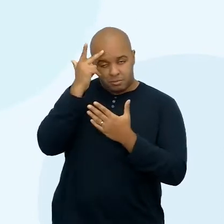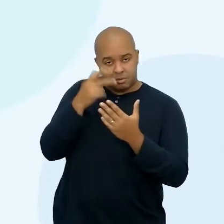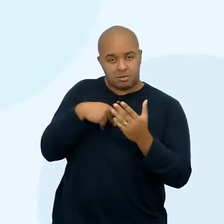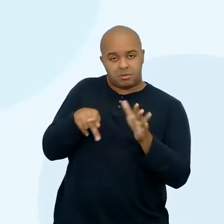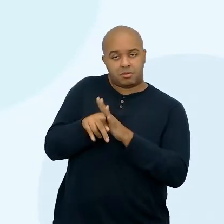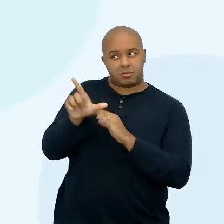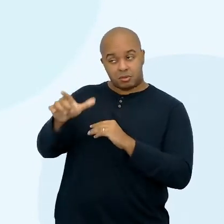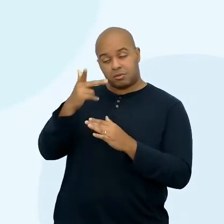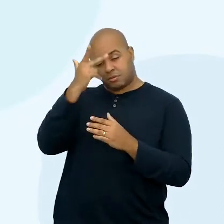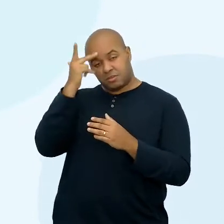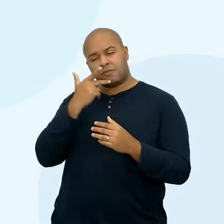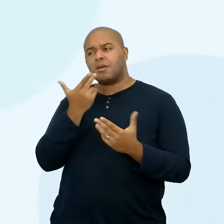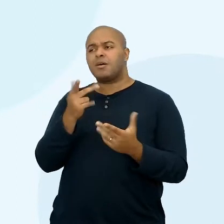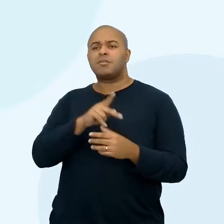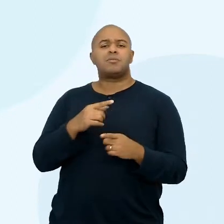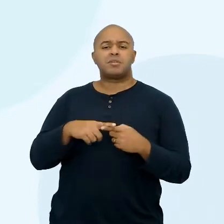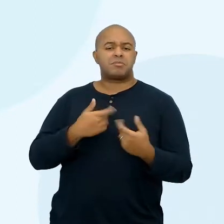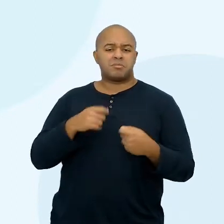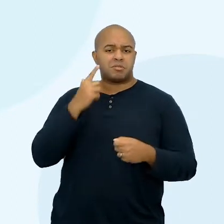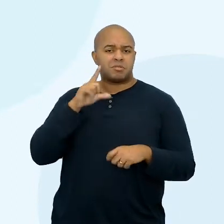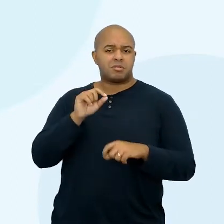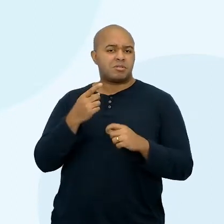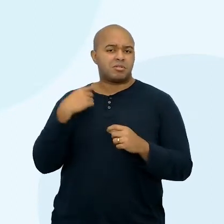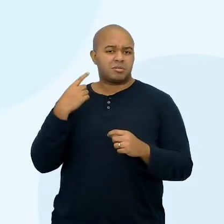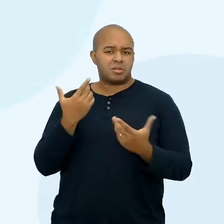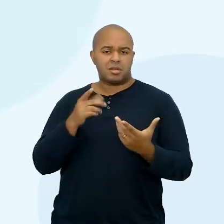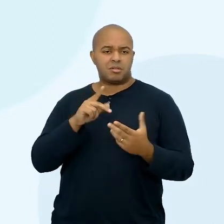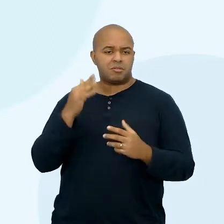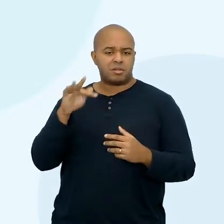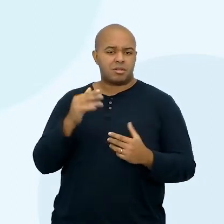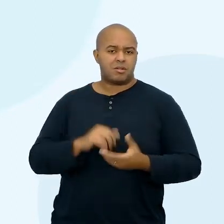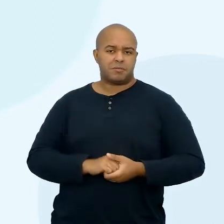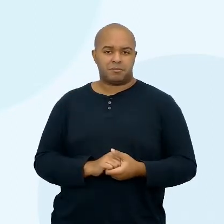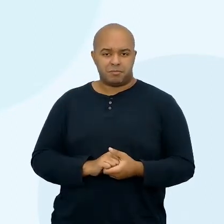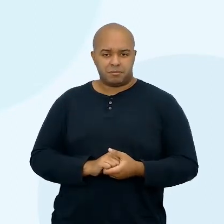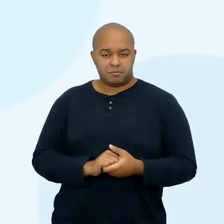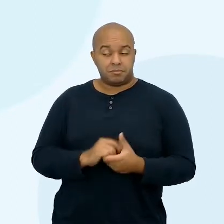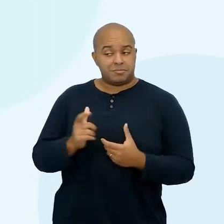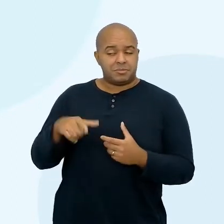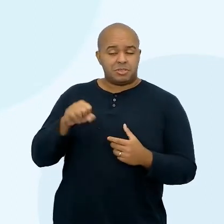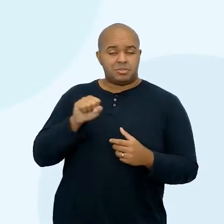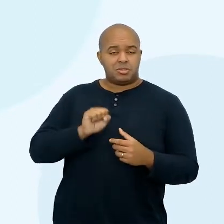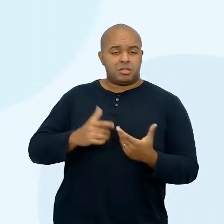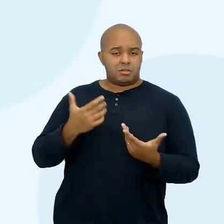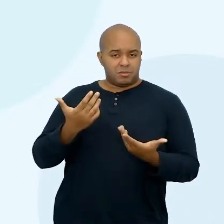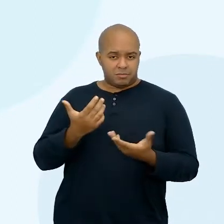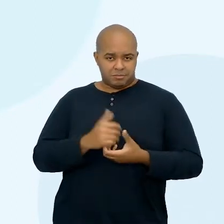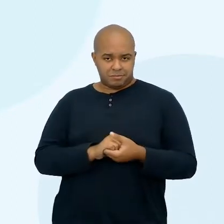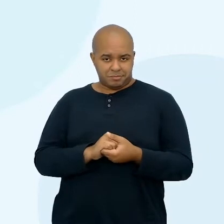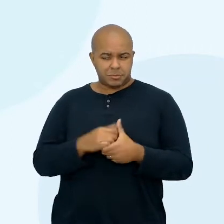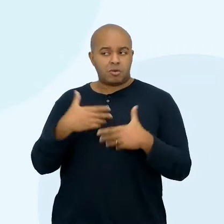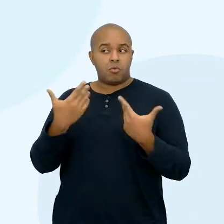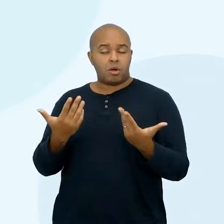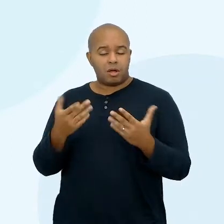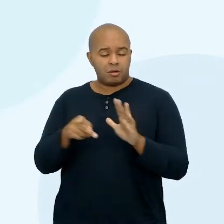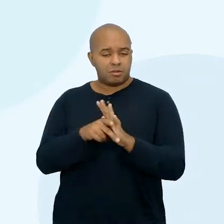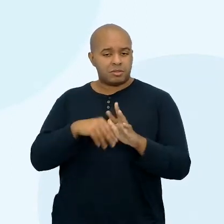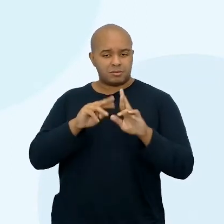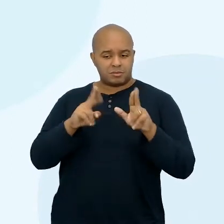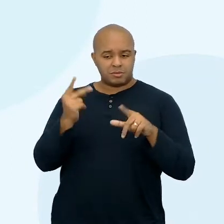né, galera? O vereador, ele representa o poder legislativo na cidade, no